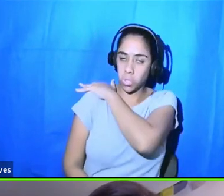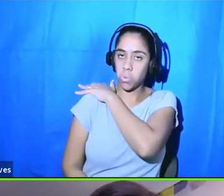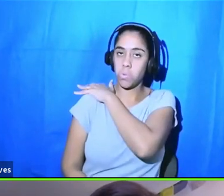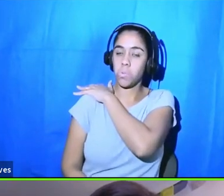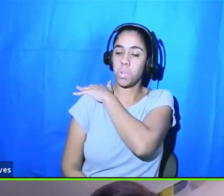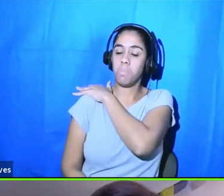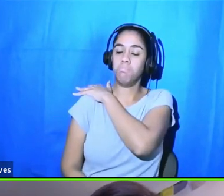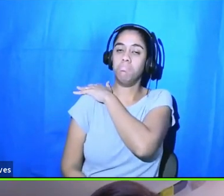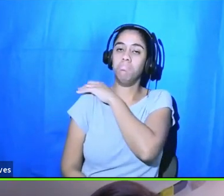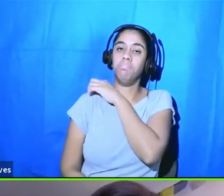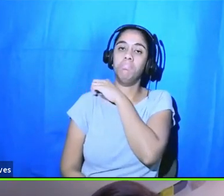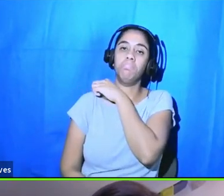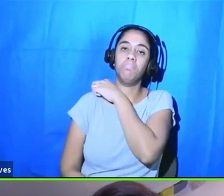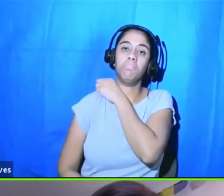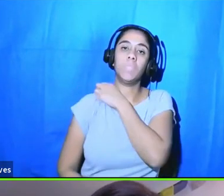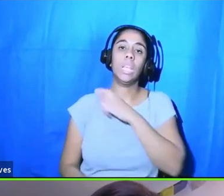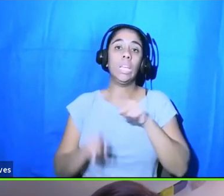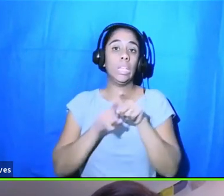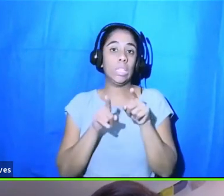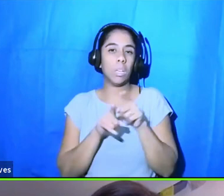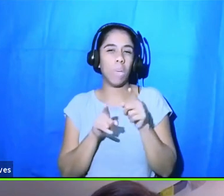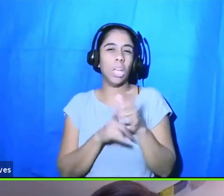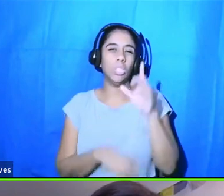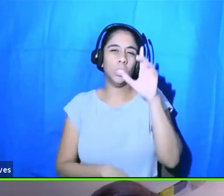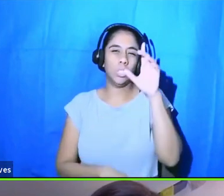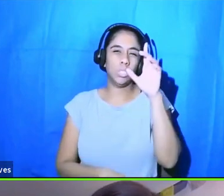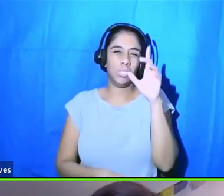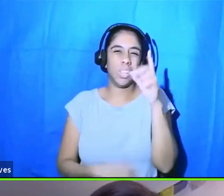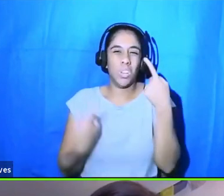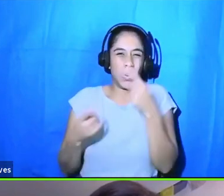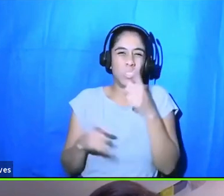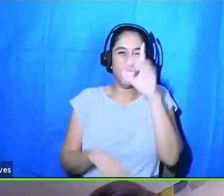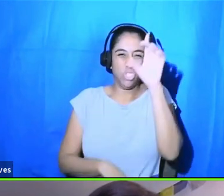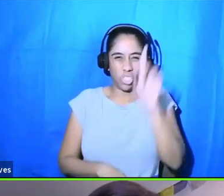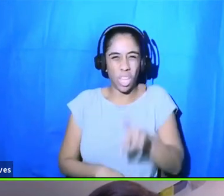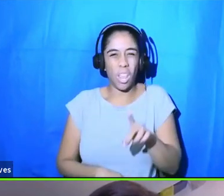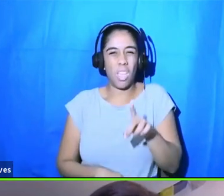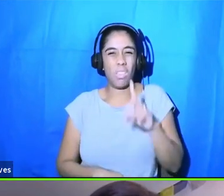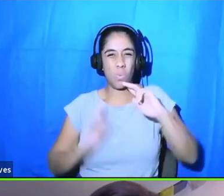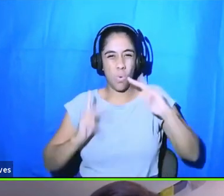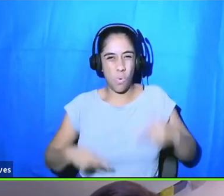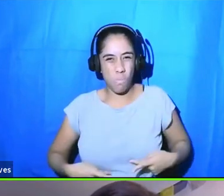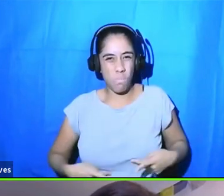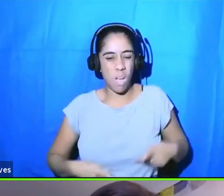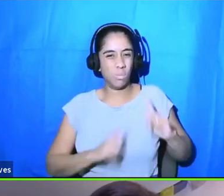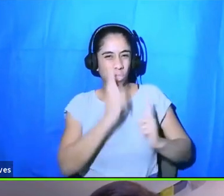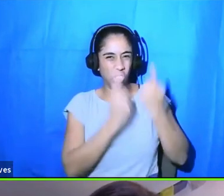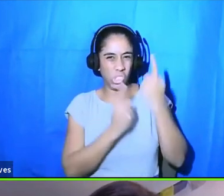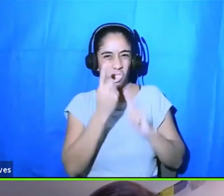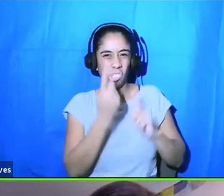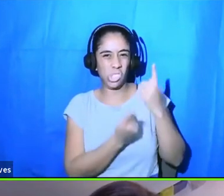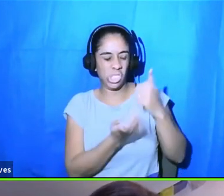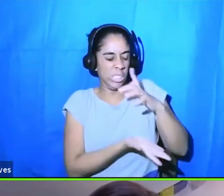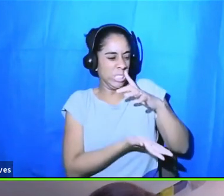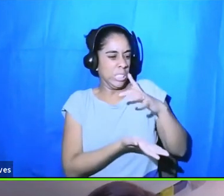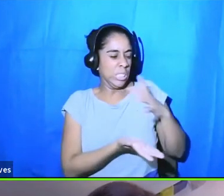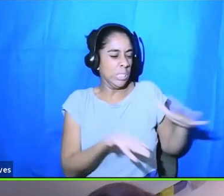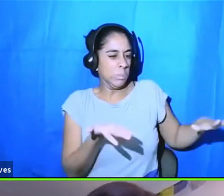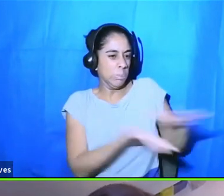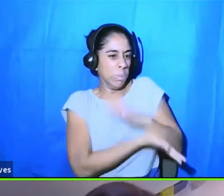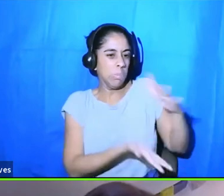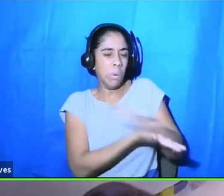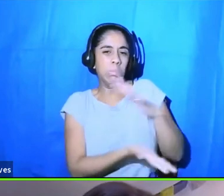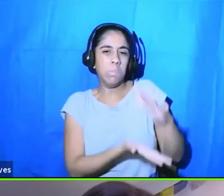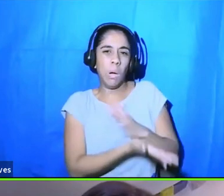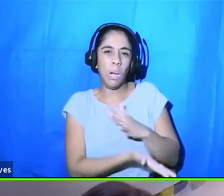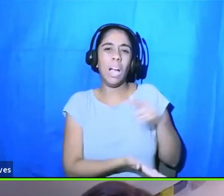na Chile de chile que impunidade impunidade e que o temos feito